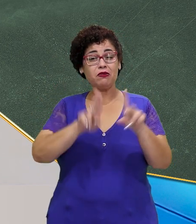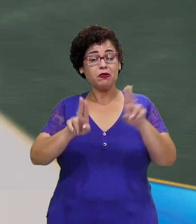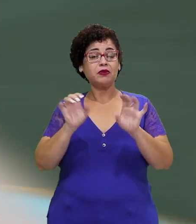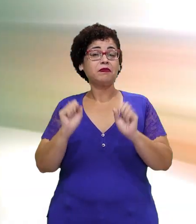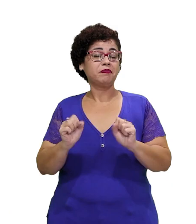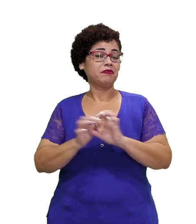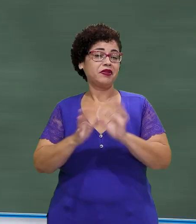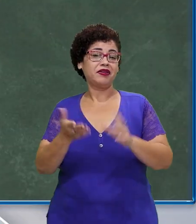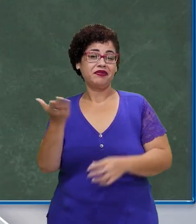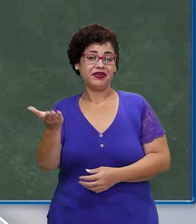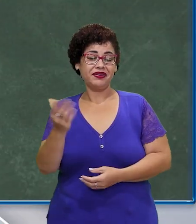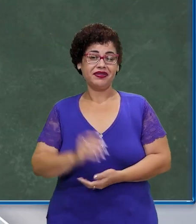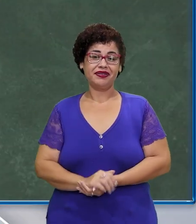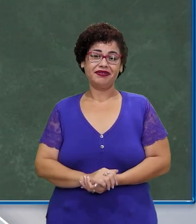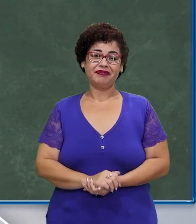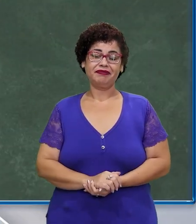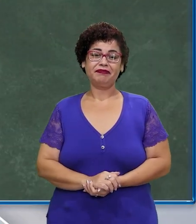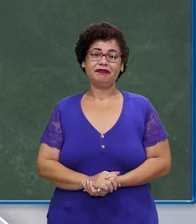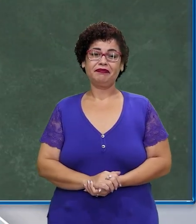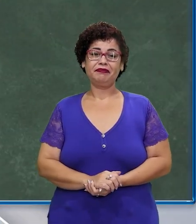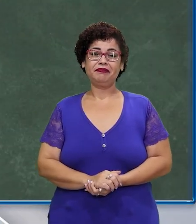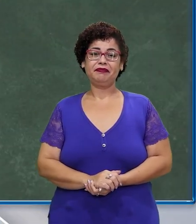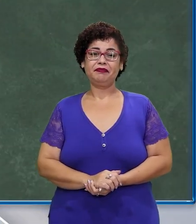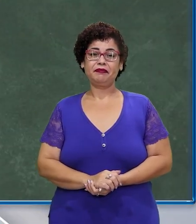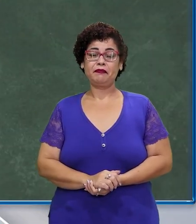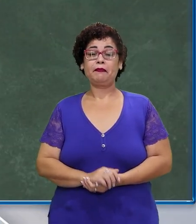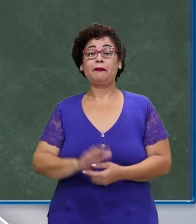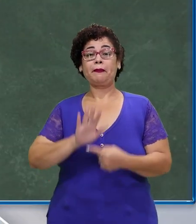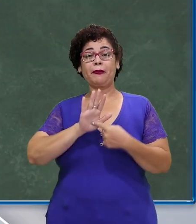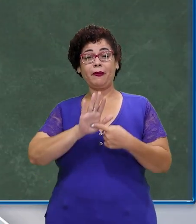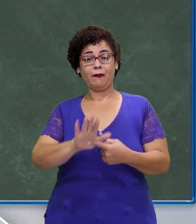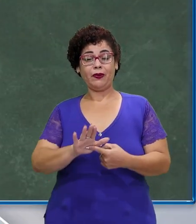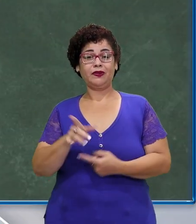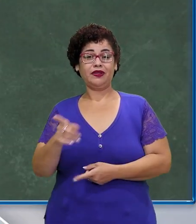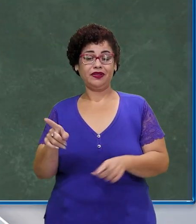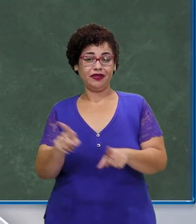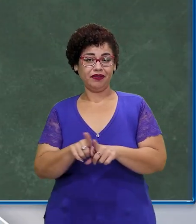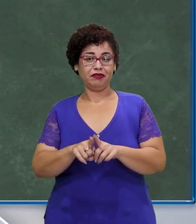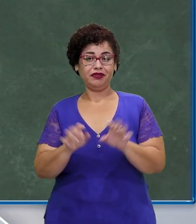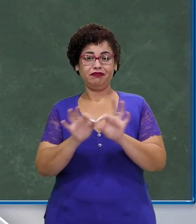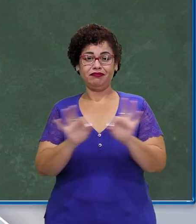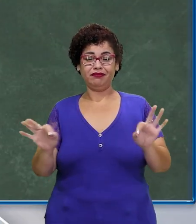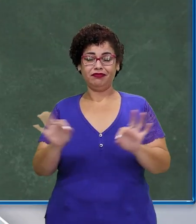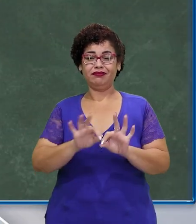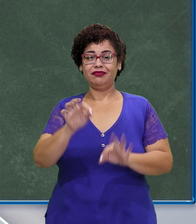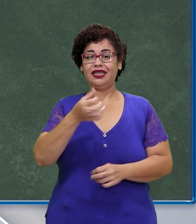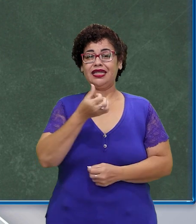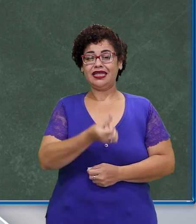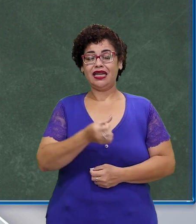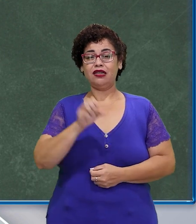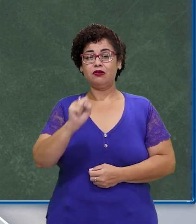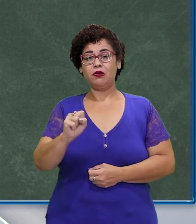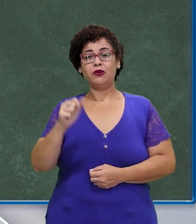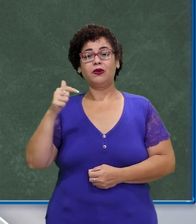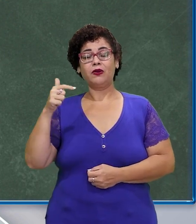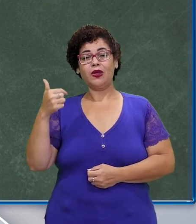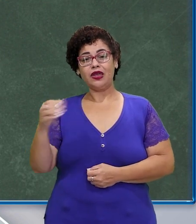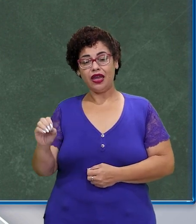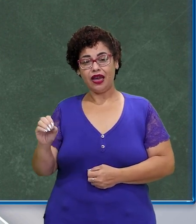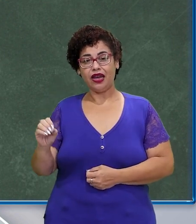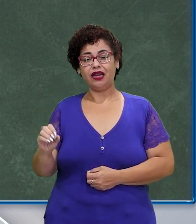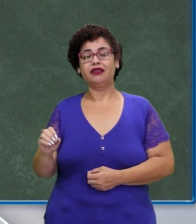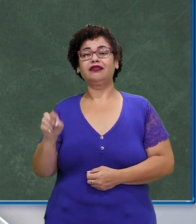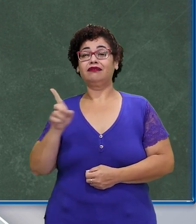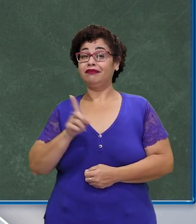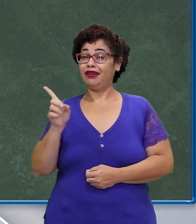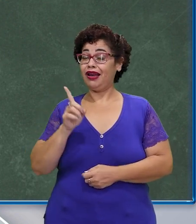Veja. Vou mostrar aqui também por que que as medidas 6, 8 e 10 dá certo lá